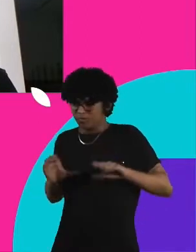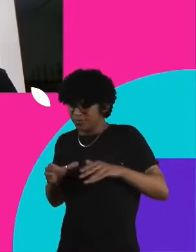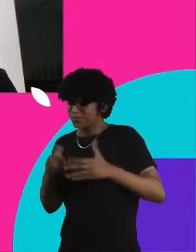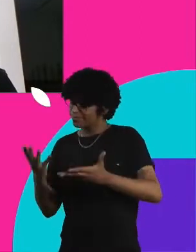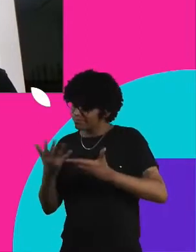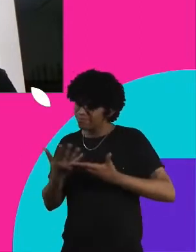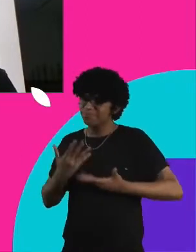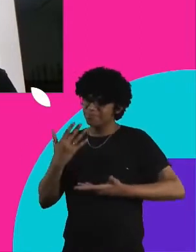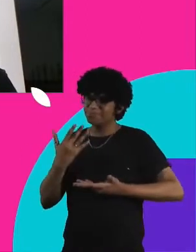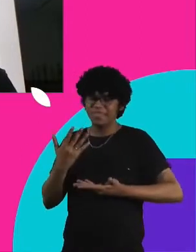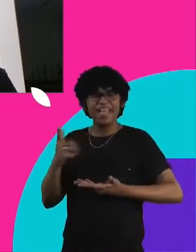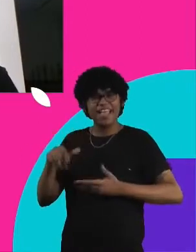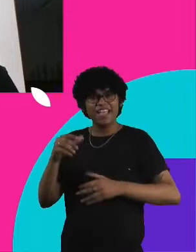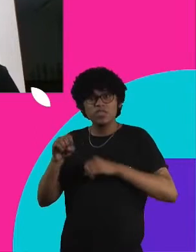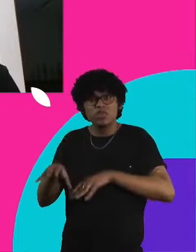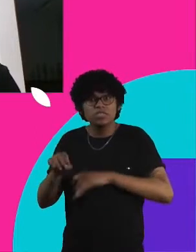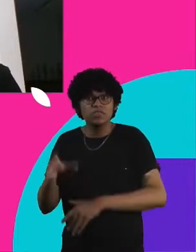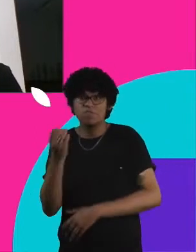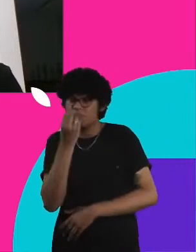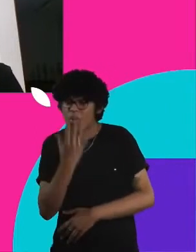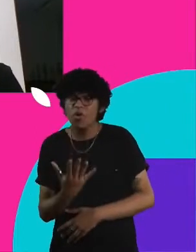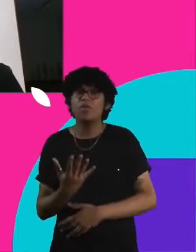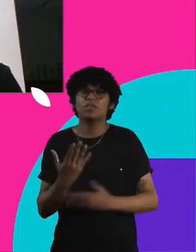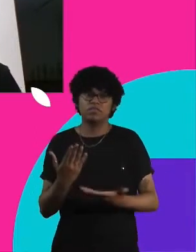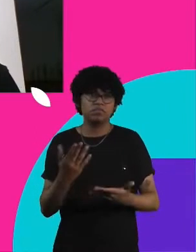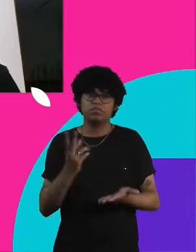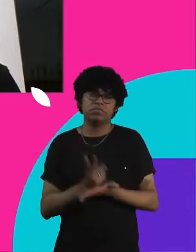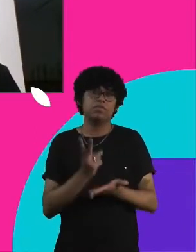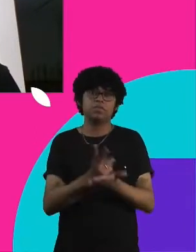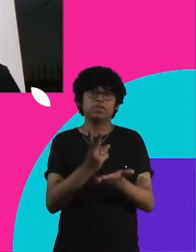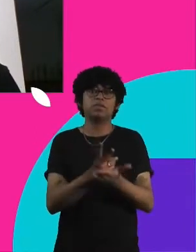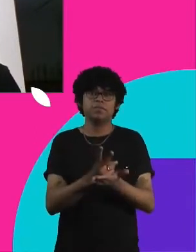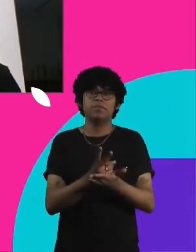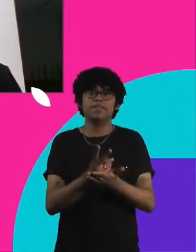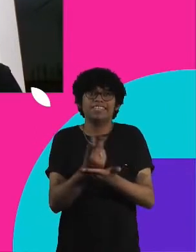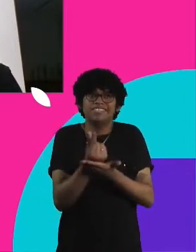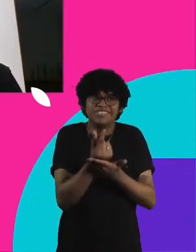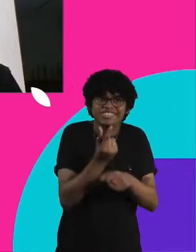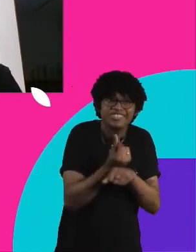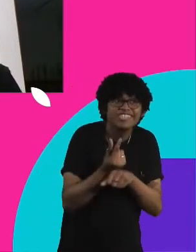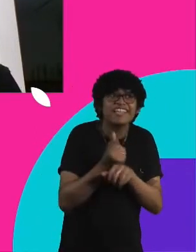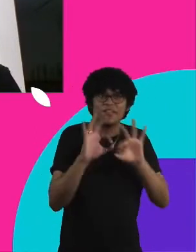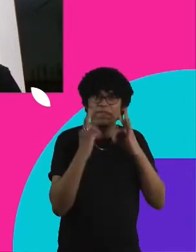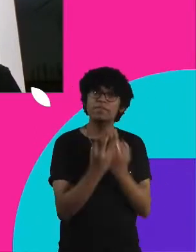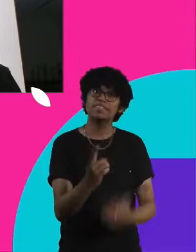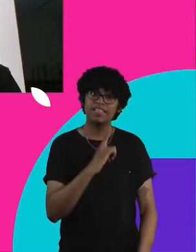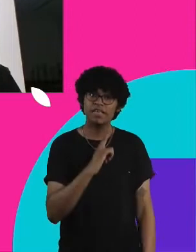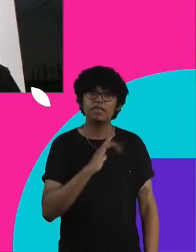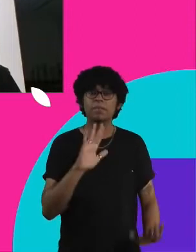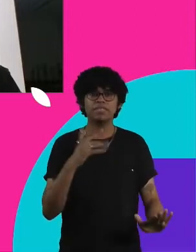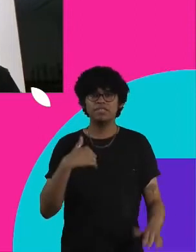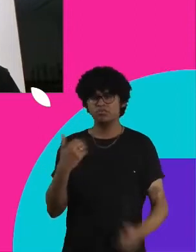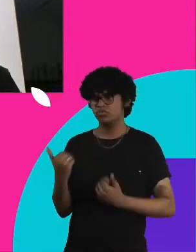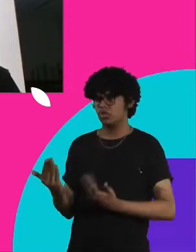afeto, tive acesso a uma boa educação e sempre tive acesso a recurso financeiro, então... E aí, só que desde nova eu percebi